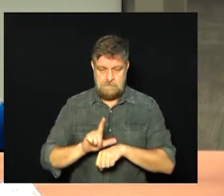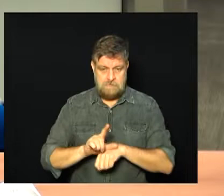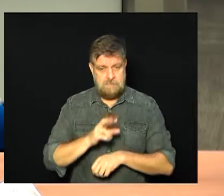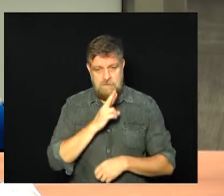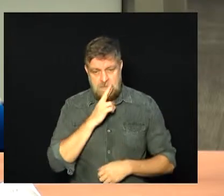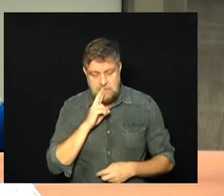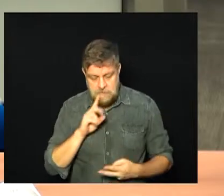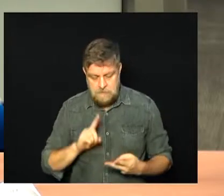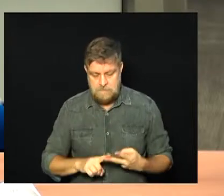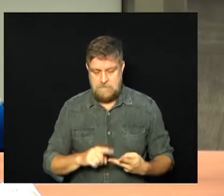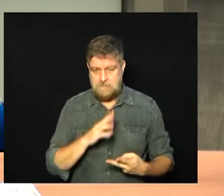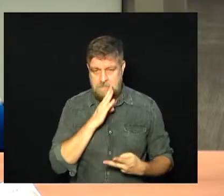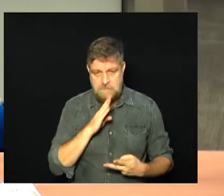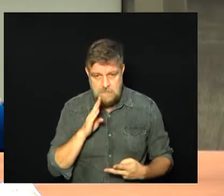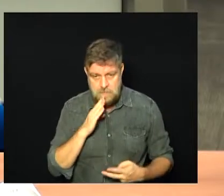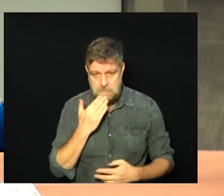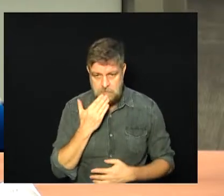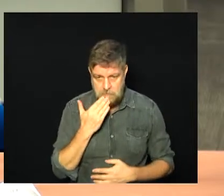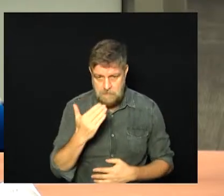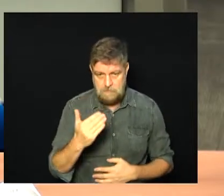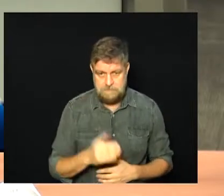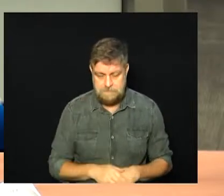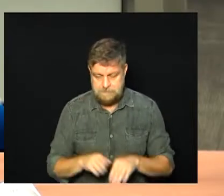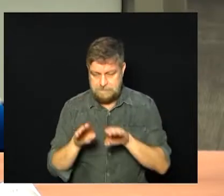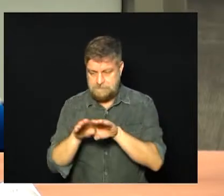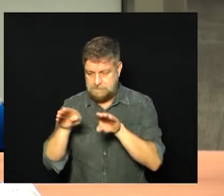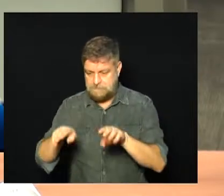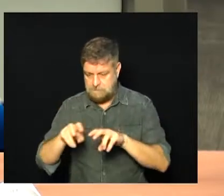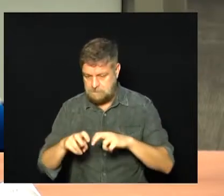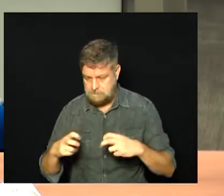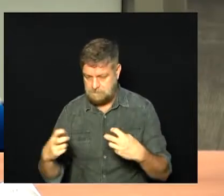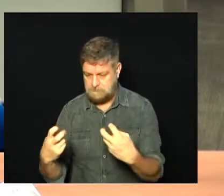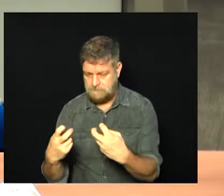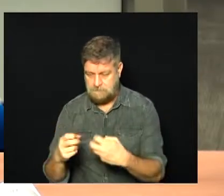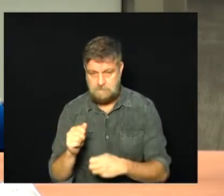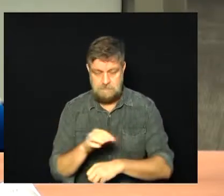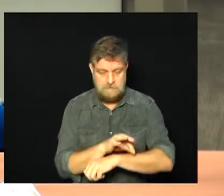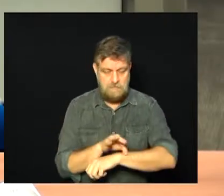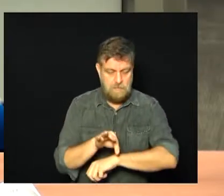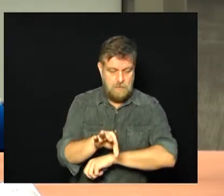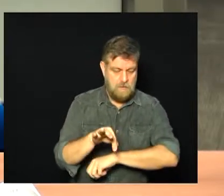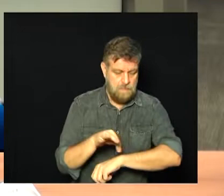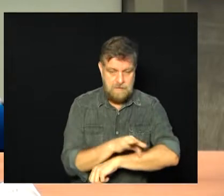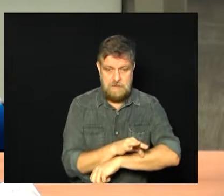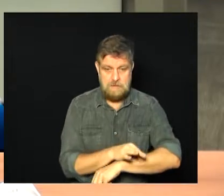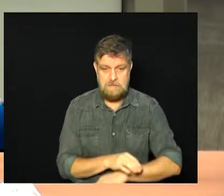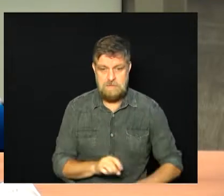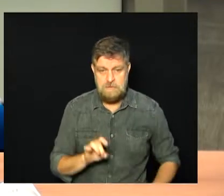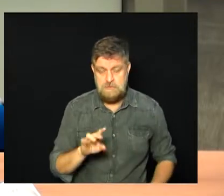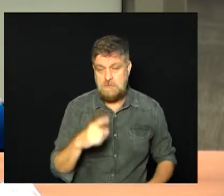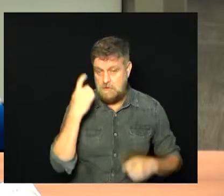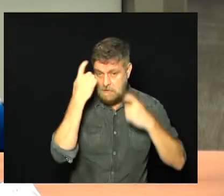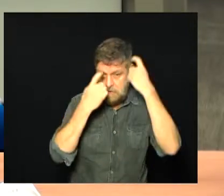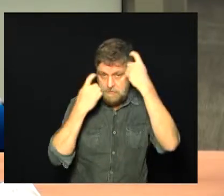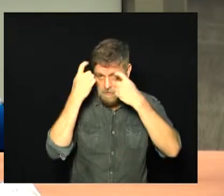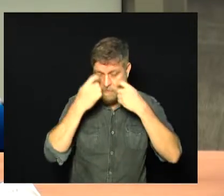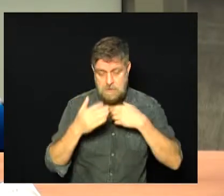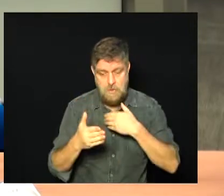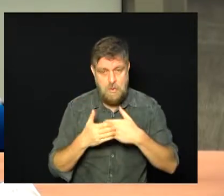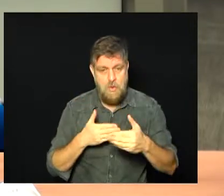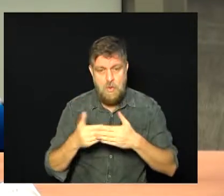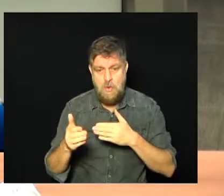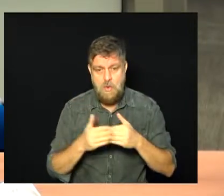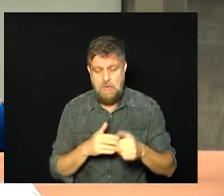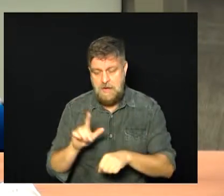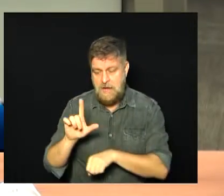e aí a taxa por mesa ou por metro quadrado, o que seja, e não só com o parklet, minha preocupação, com qualquer estabelecimento comercial,